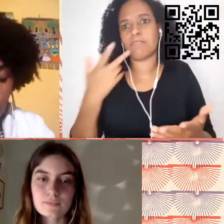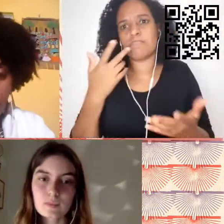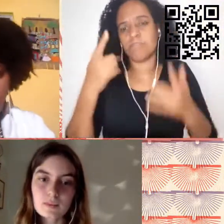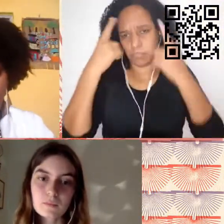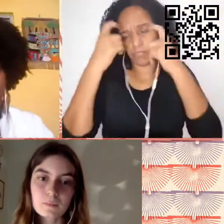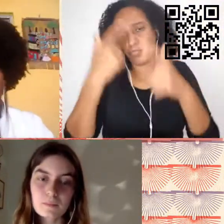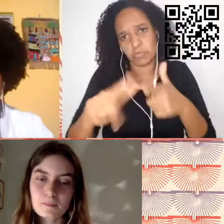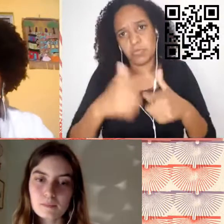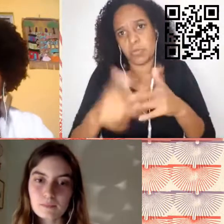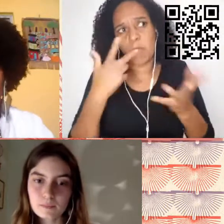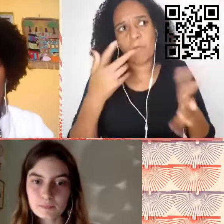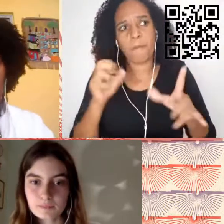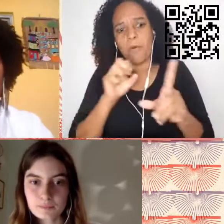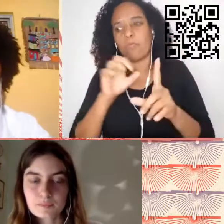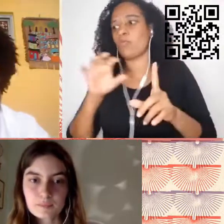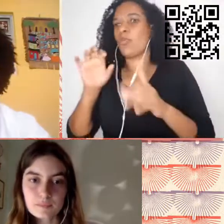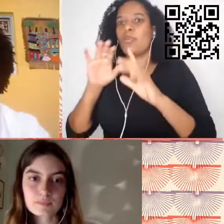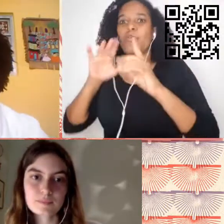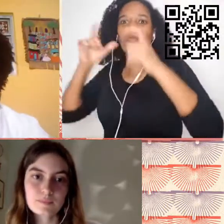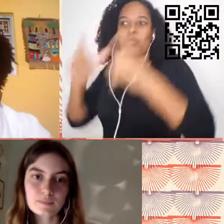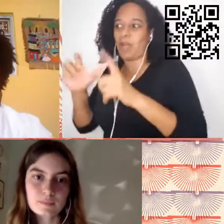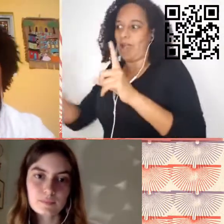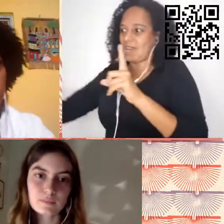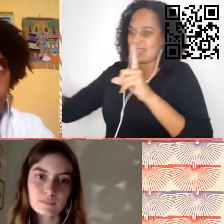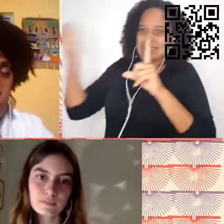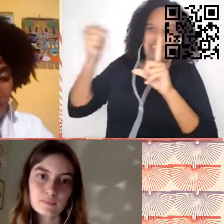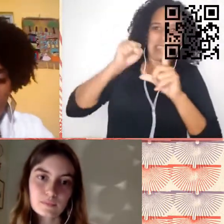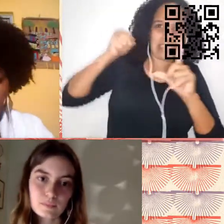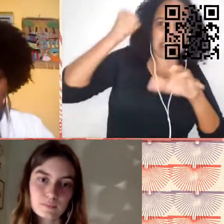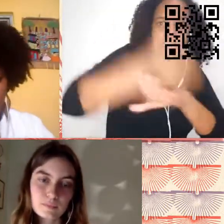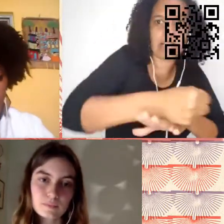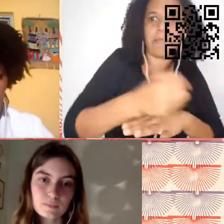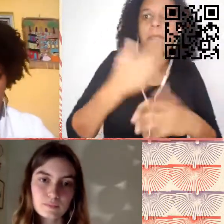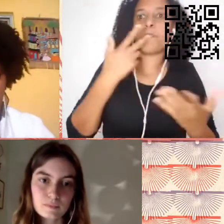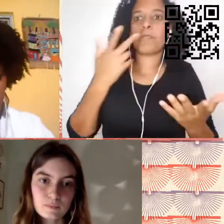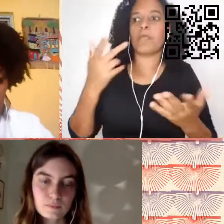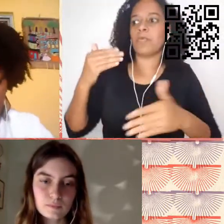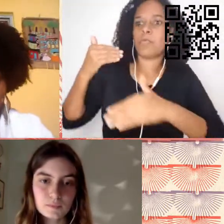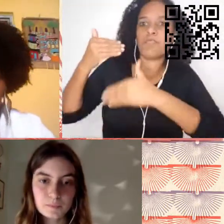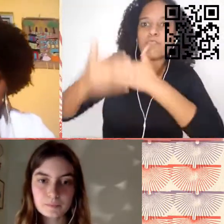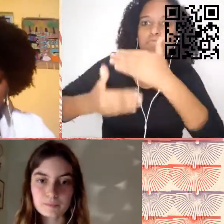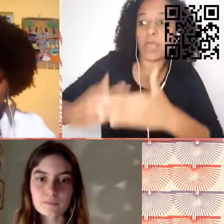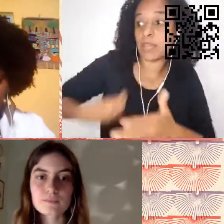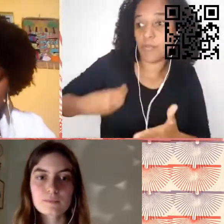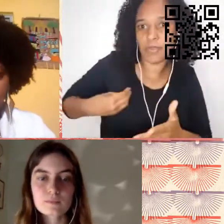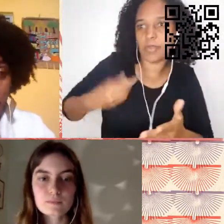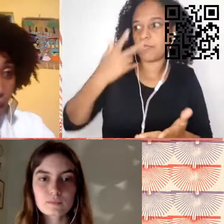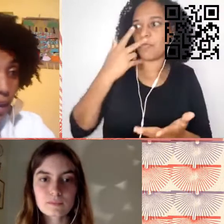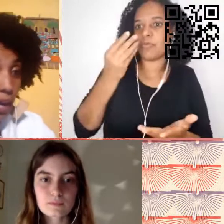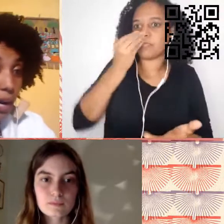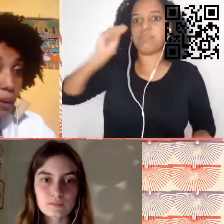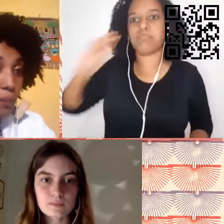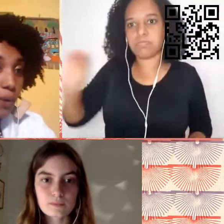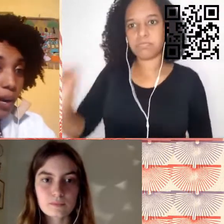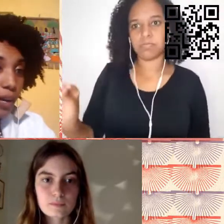introduzidos numa outra sociedade em que desrespeitaram seus processos de vida, até